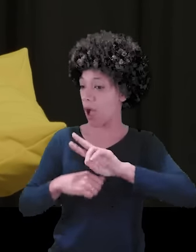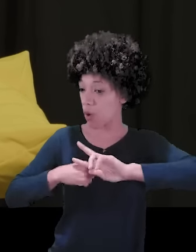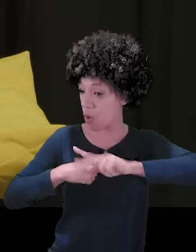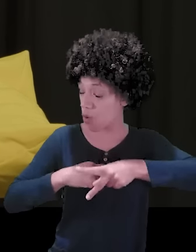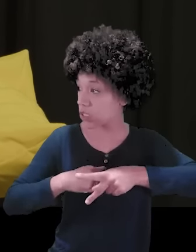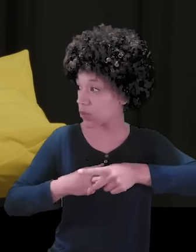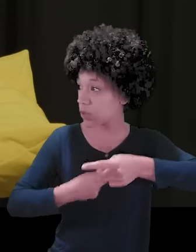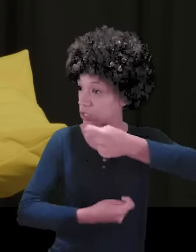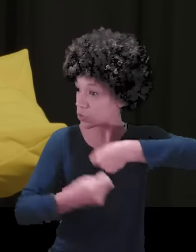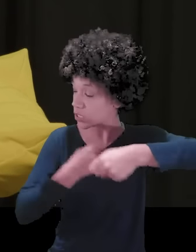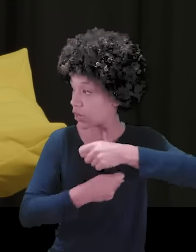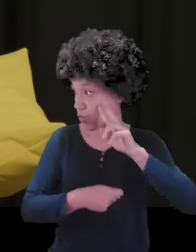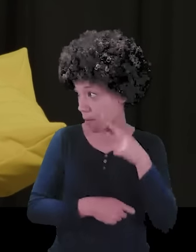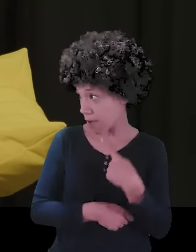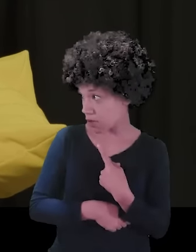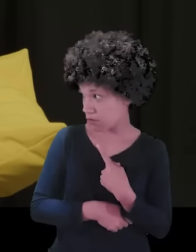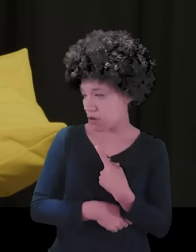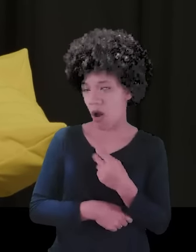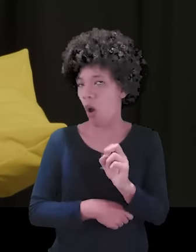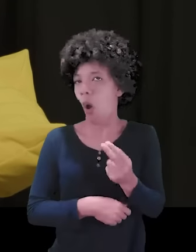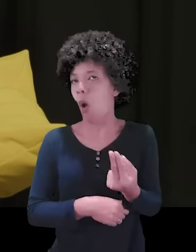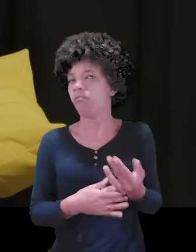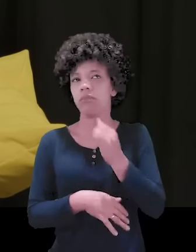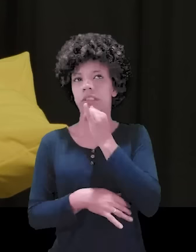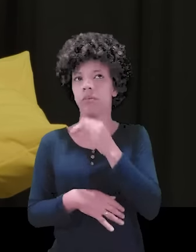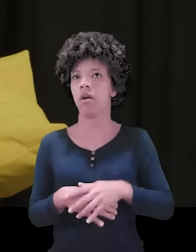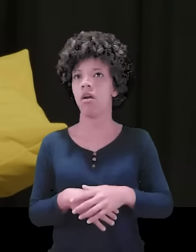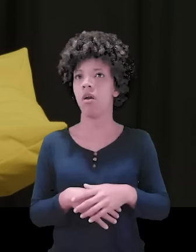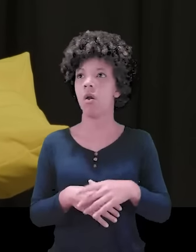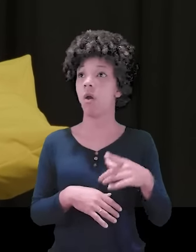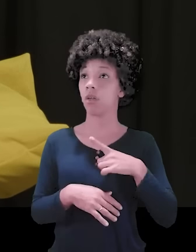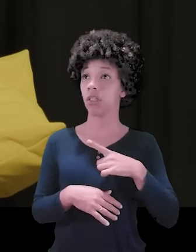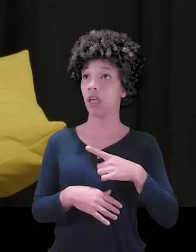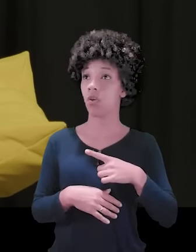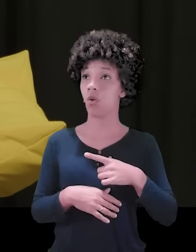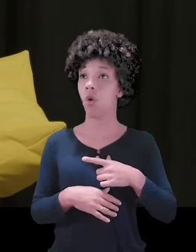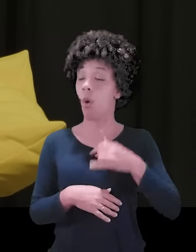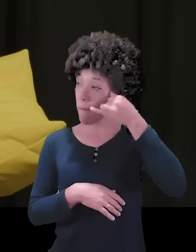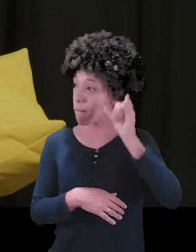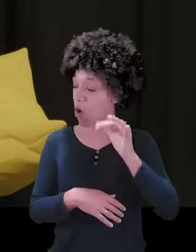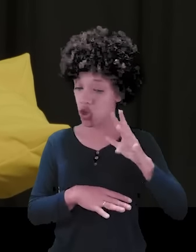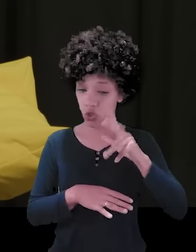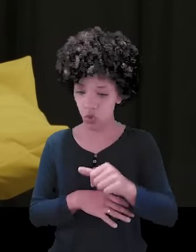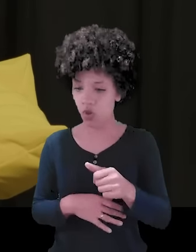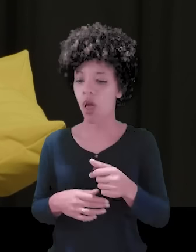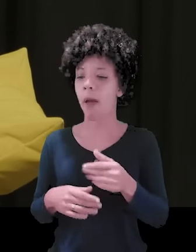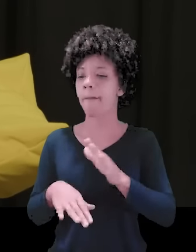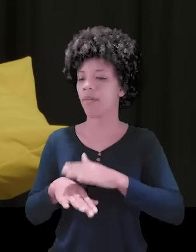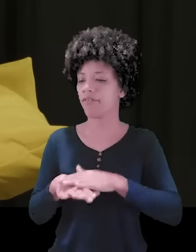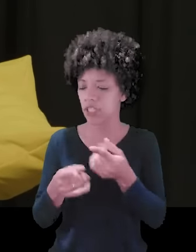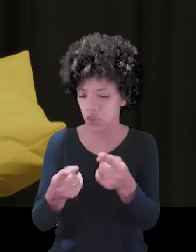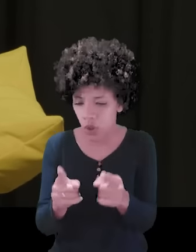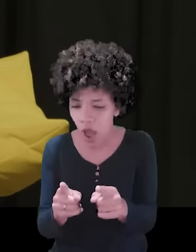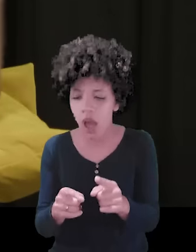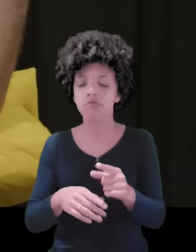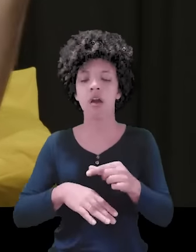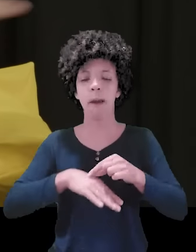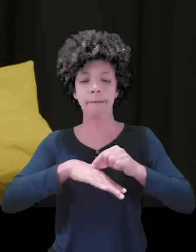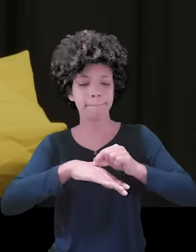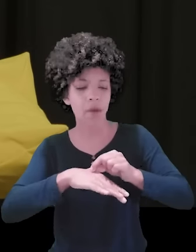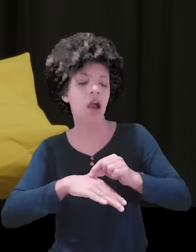não tá filmando tipo quase Como assim cara eu tenho um boi inteiro vou usar o boi inteiro para fazer churrasco para fazer